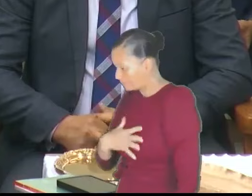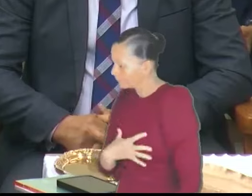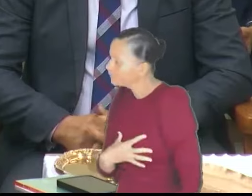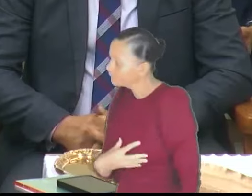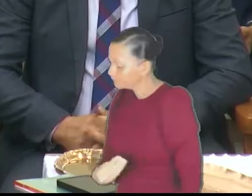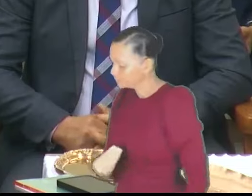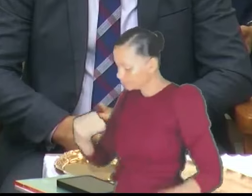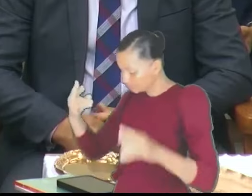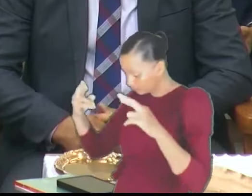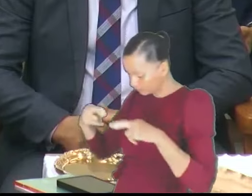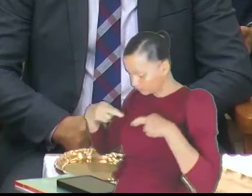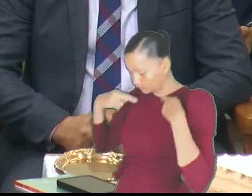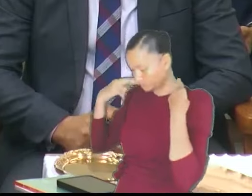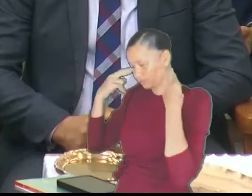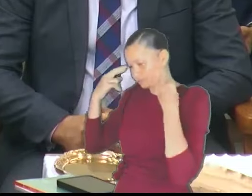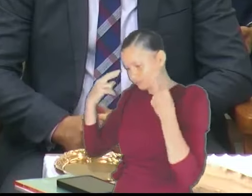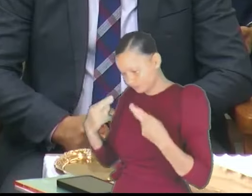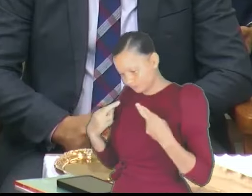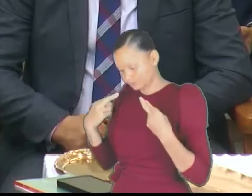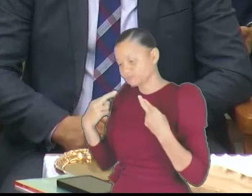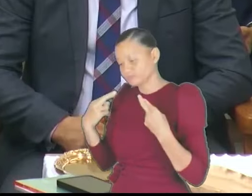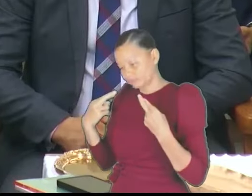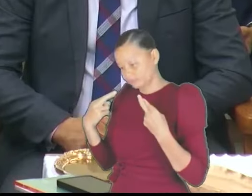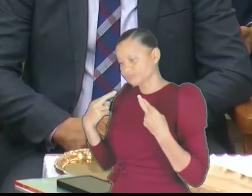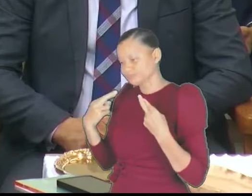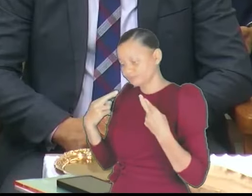cordeiro para si,